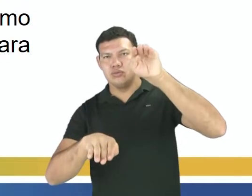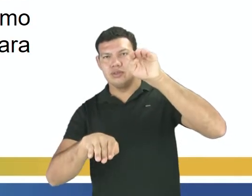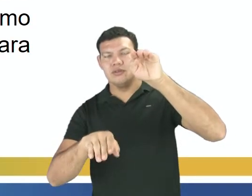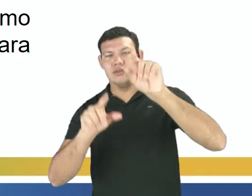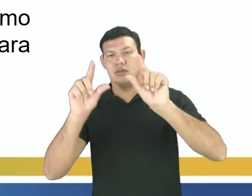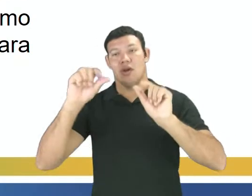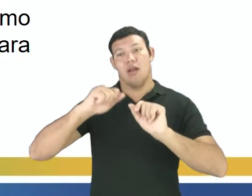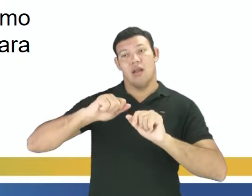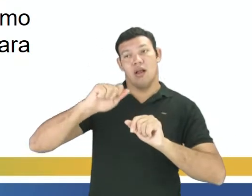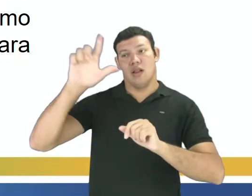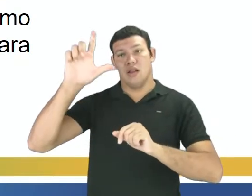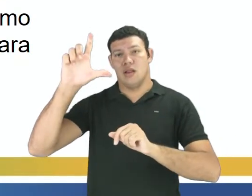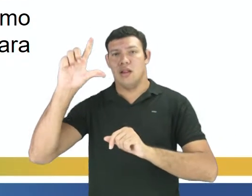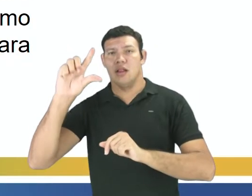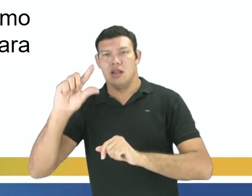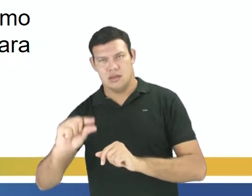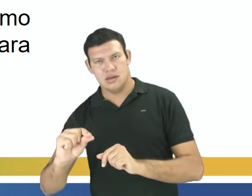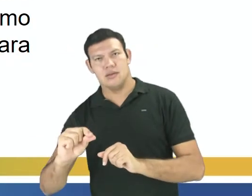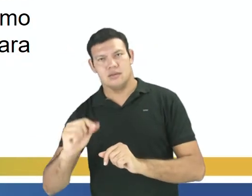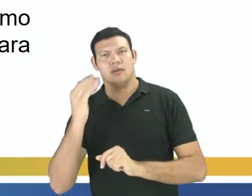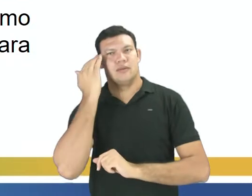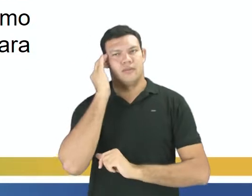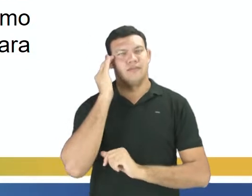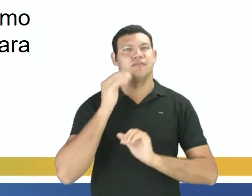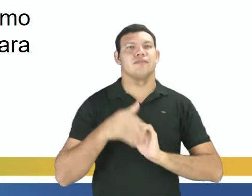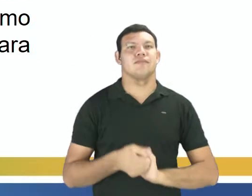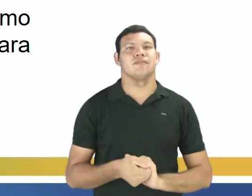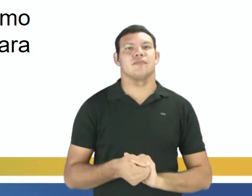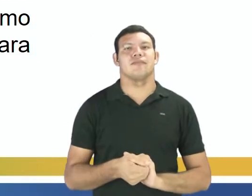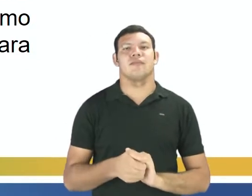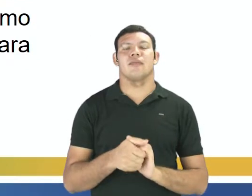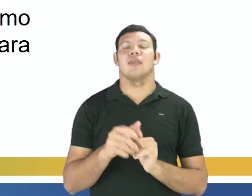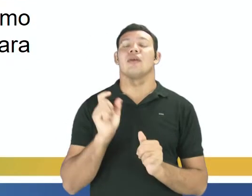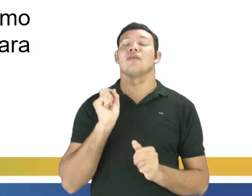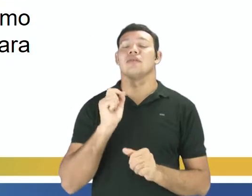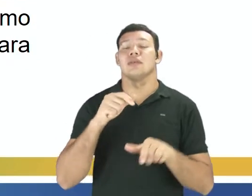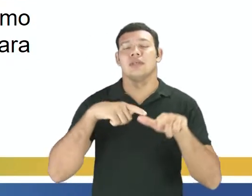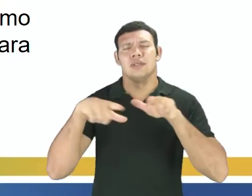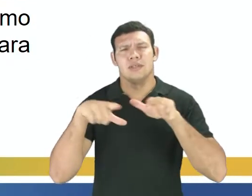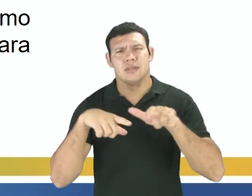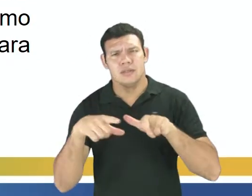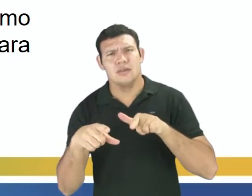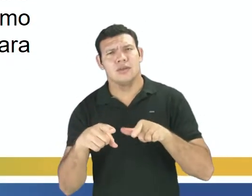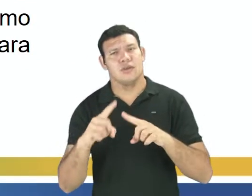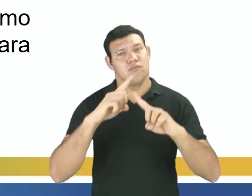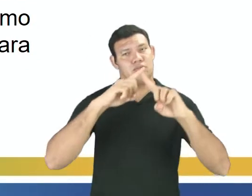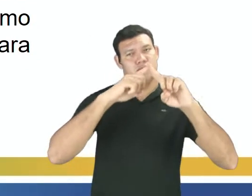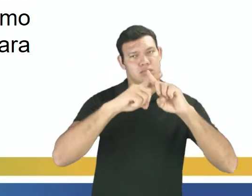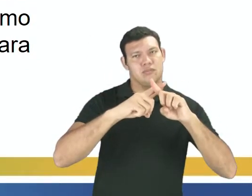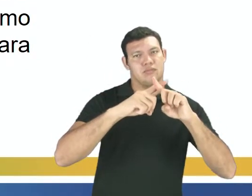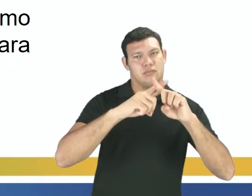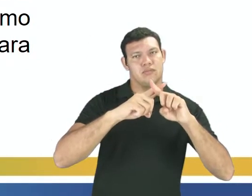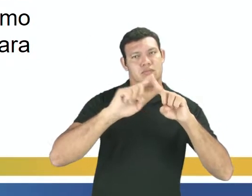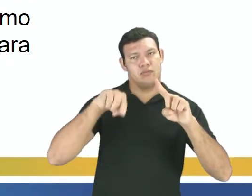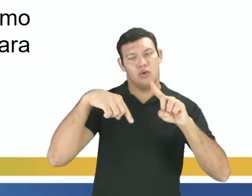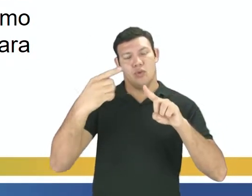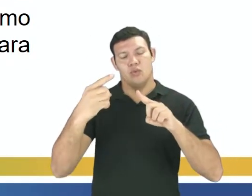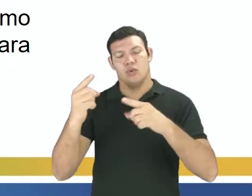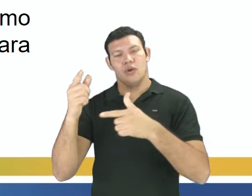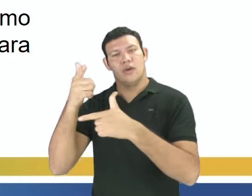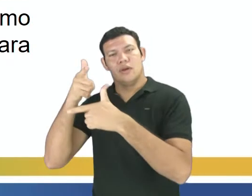isso que nesse fator de proporcionalidade, a gente vai trabalhar sempre com uma situação multiplicando e a outra dividindo.